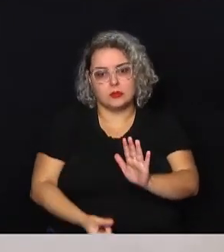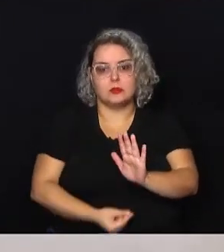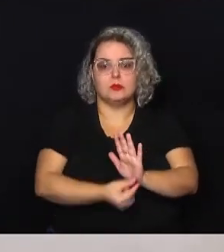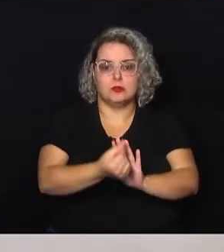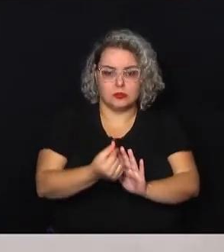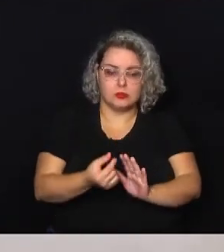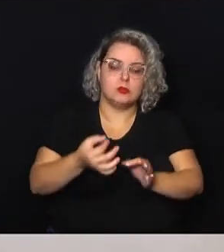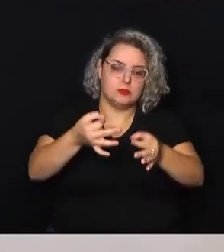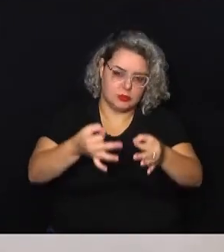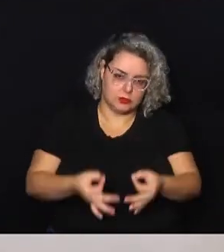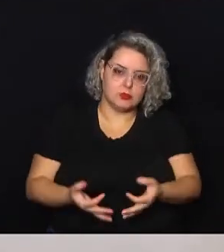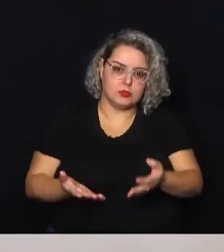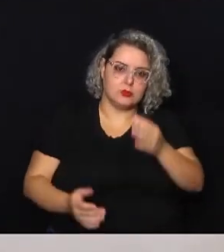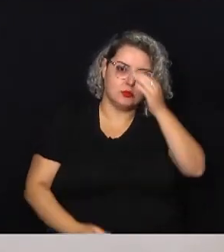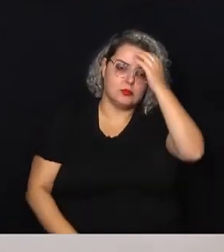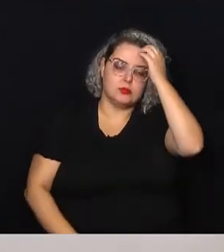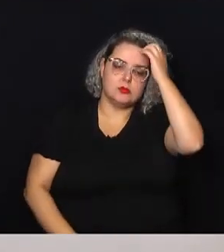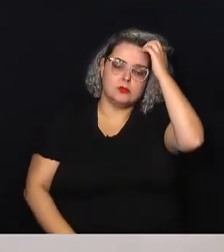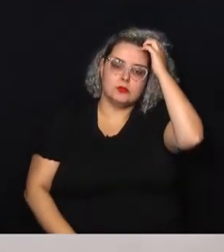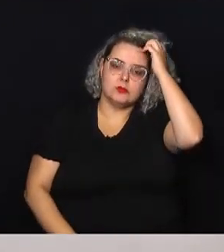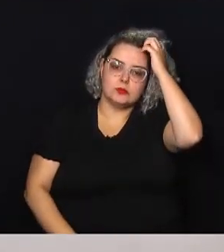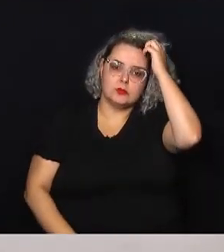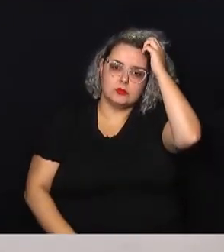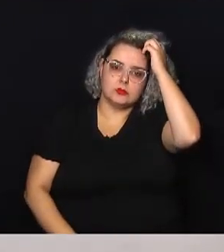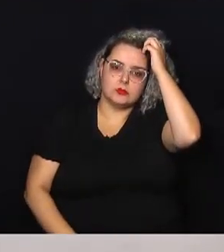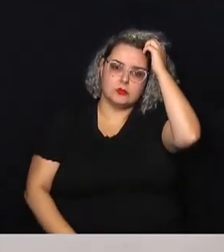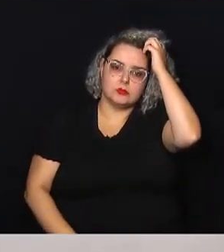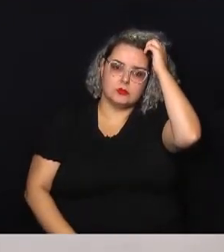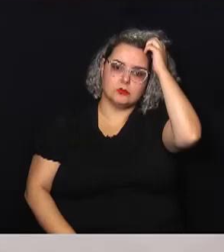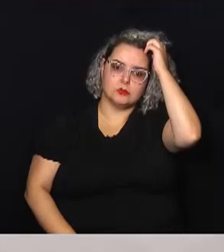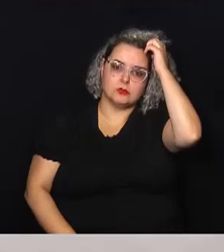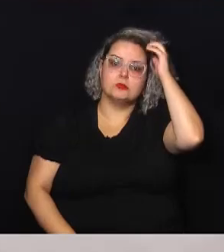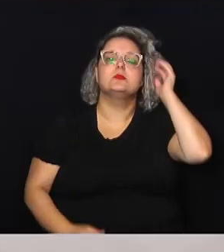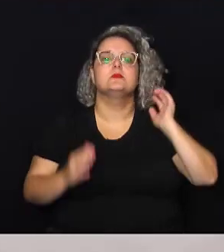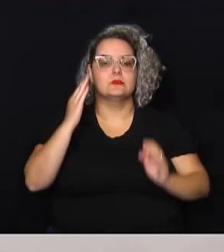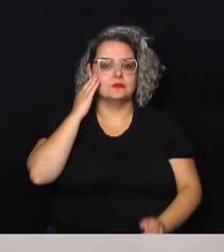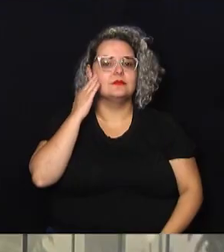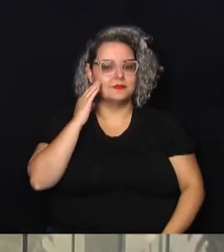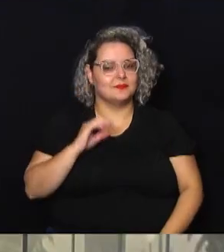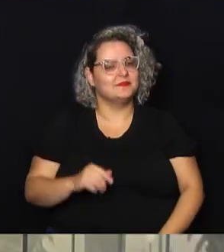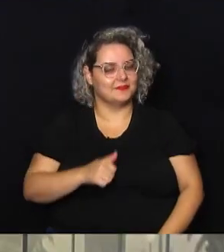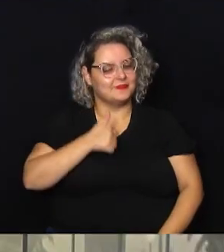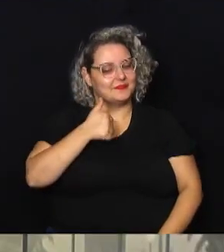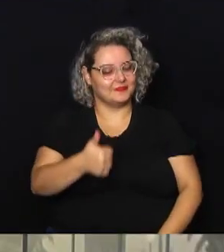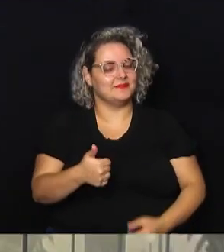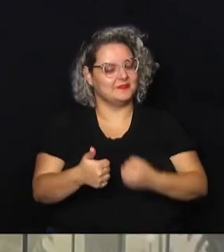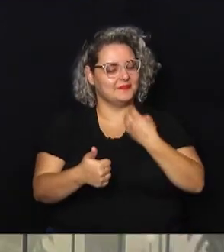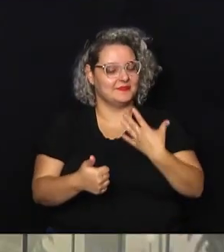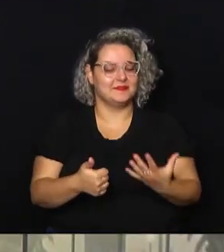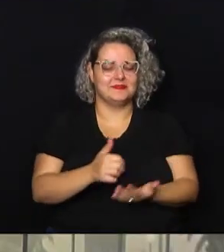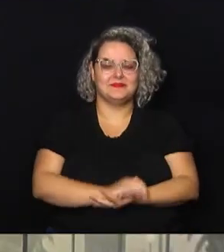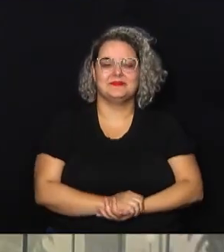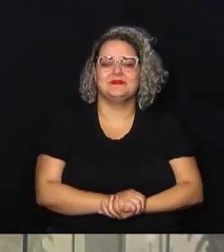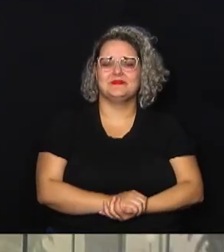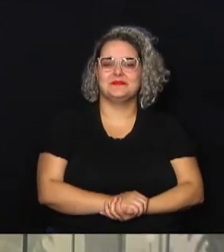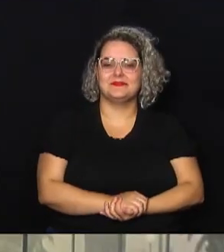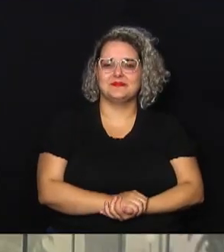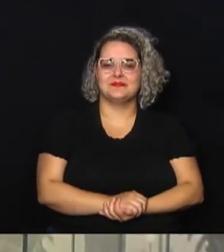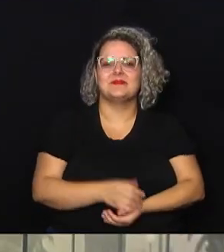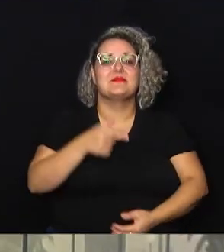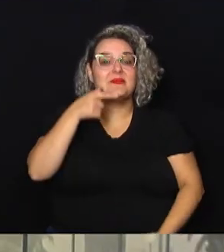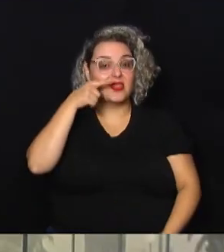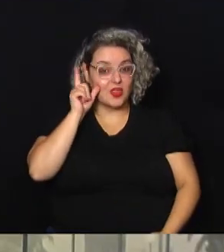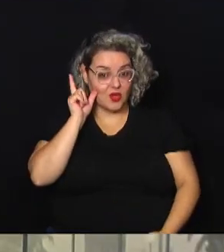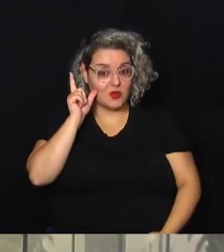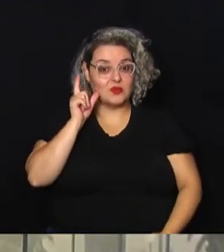justo né então a gente entende que nosso resultado será bom E ontem foi Dia